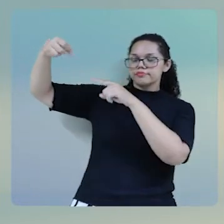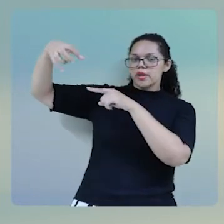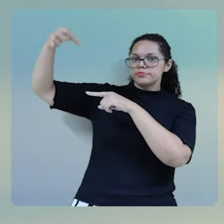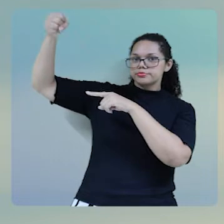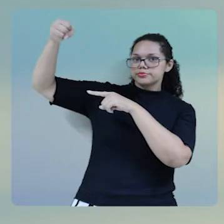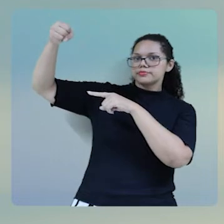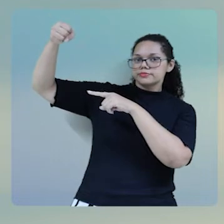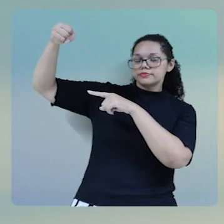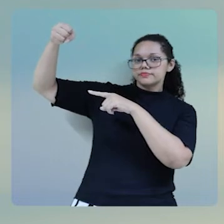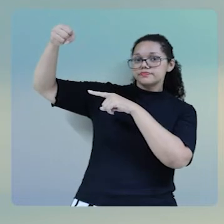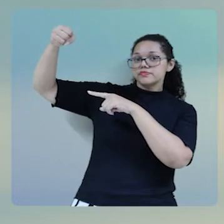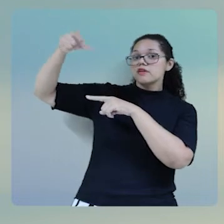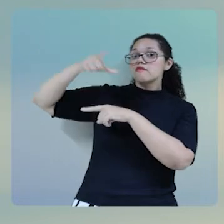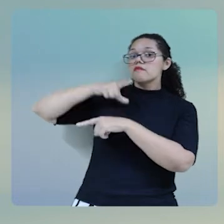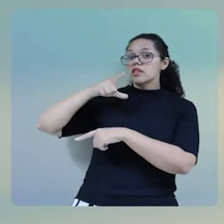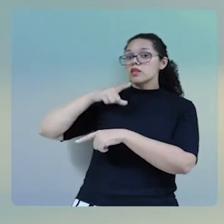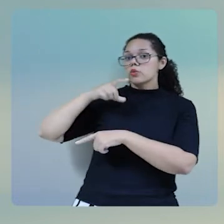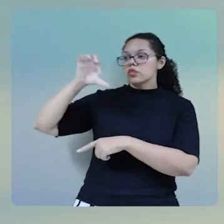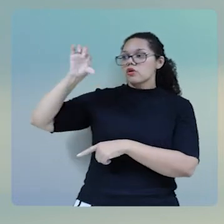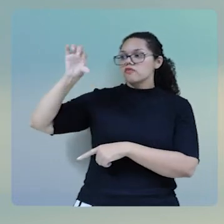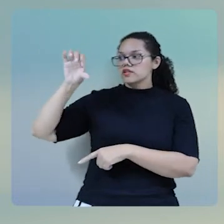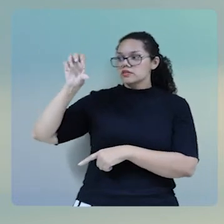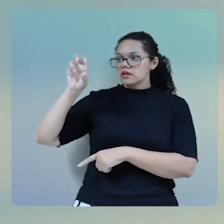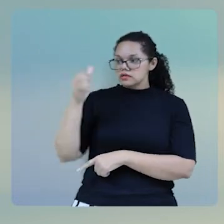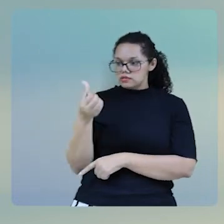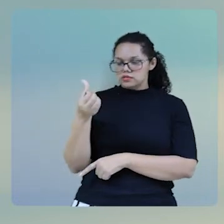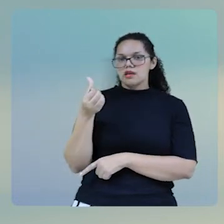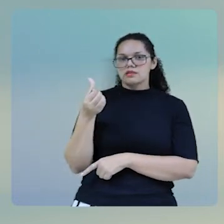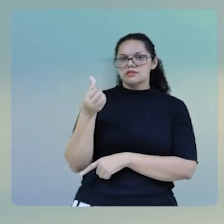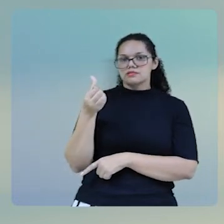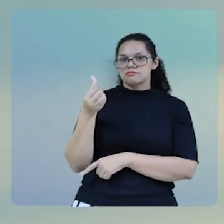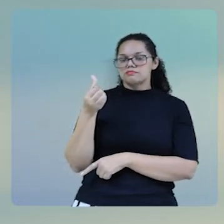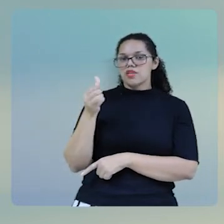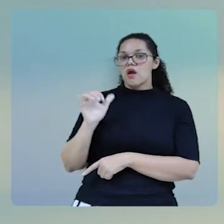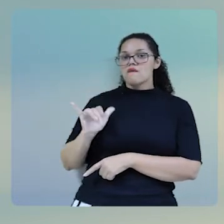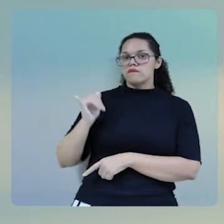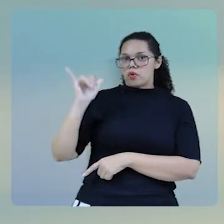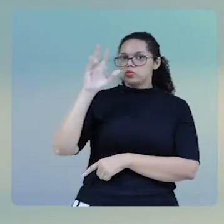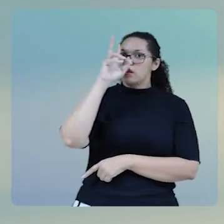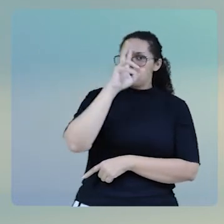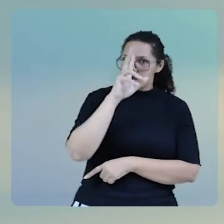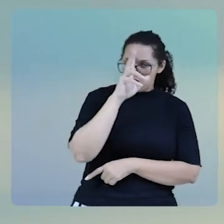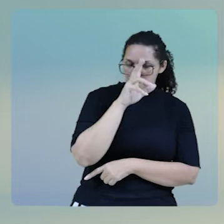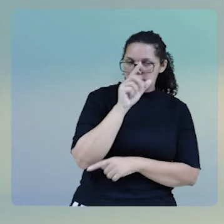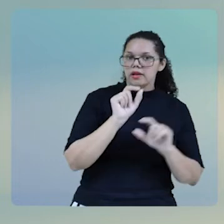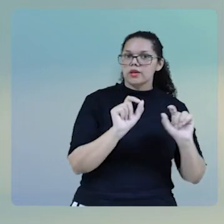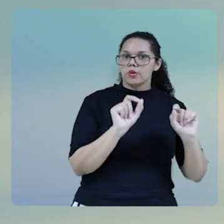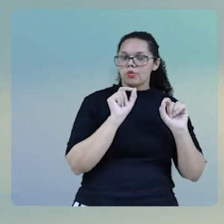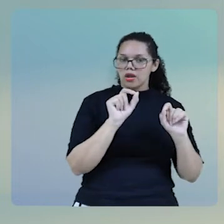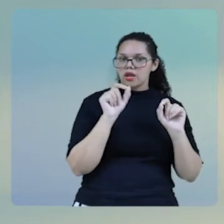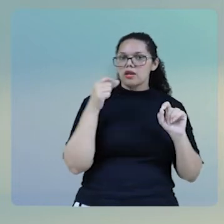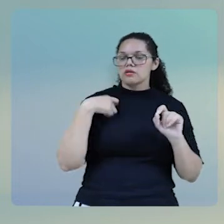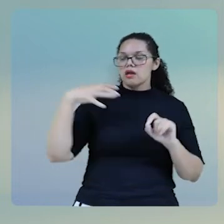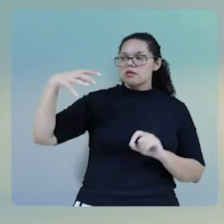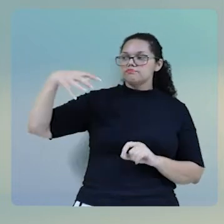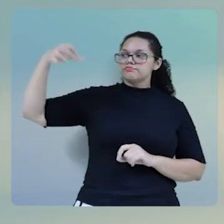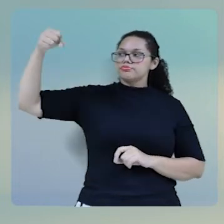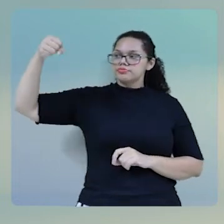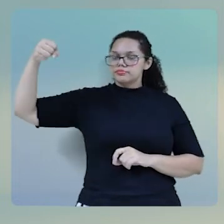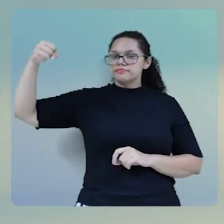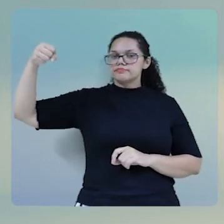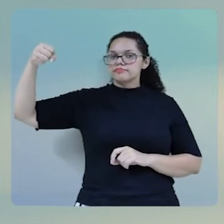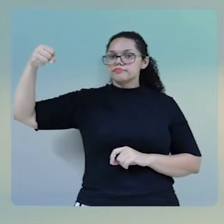na resistência equivalente de 96 volts. Lembrando que a tensão dessa resistência aqui, que